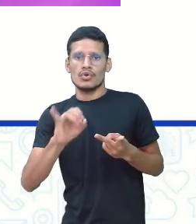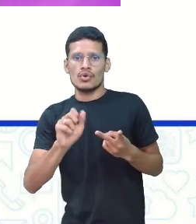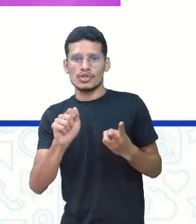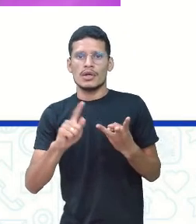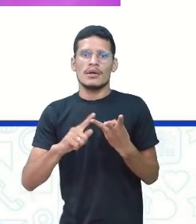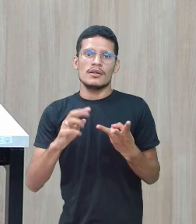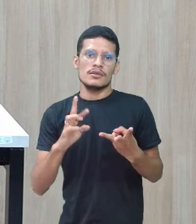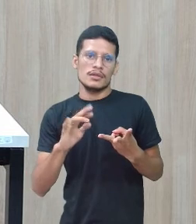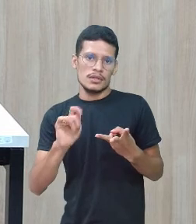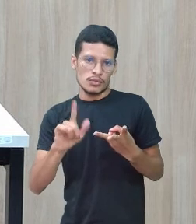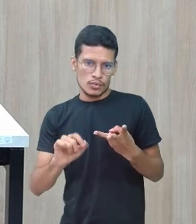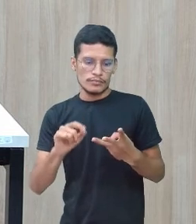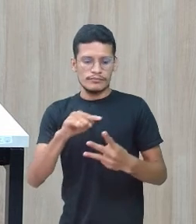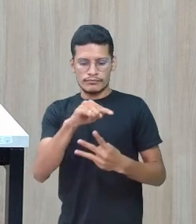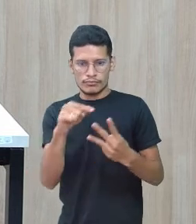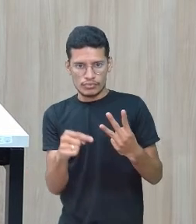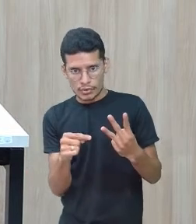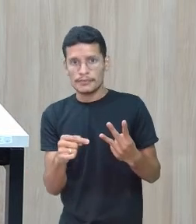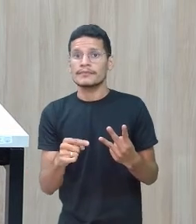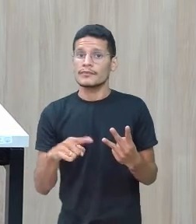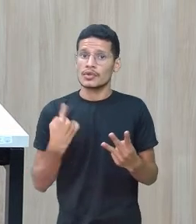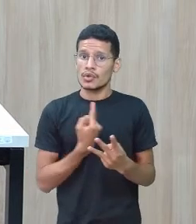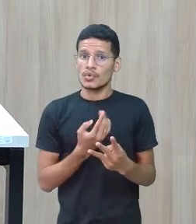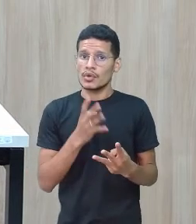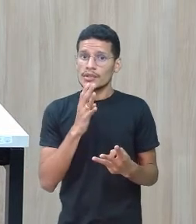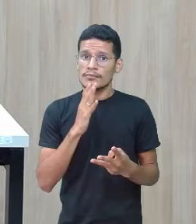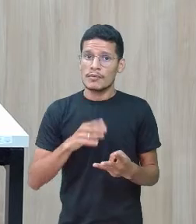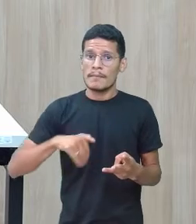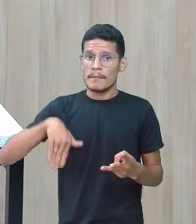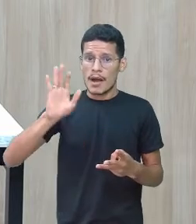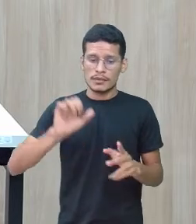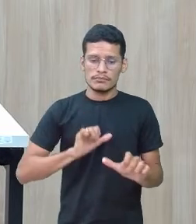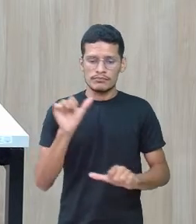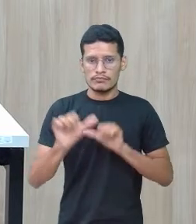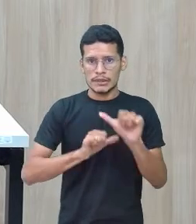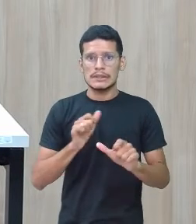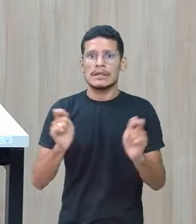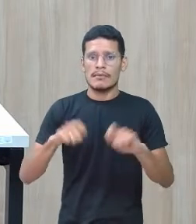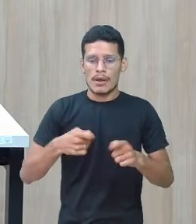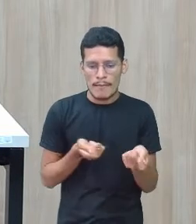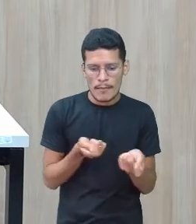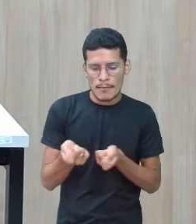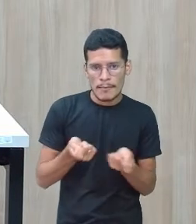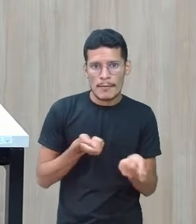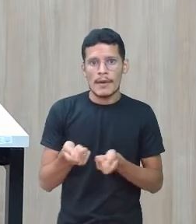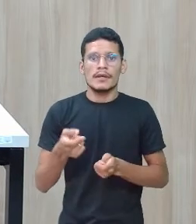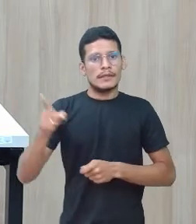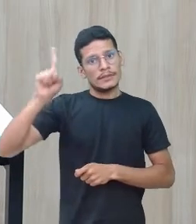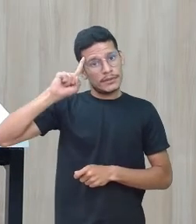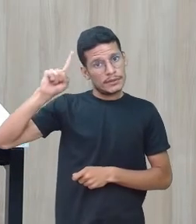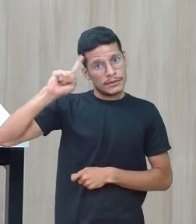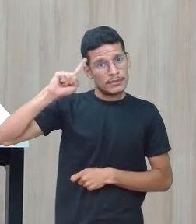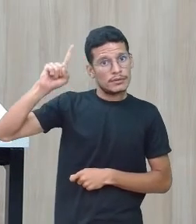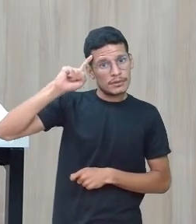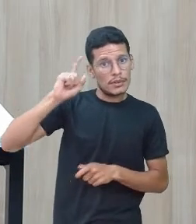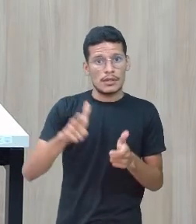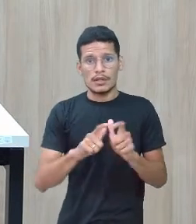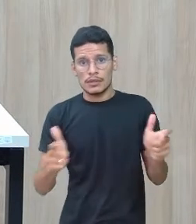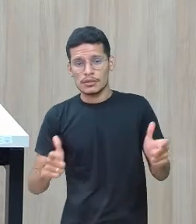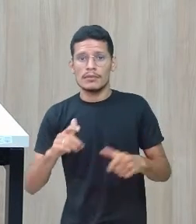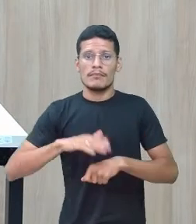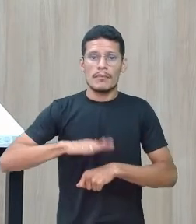mais modificados, que conhecemos, que são manipulados realmente e a cada dia vai crescendo o número